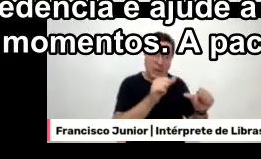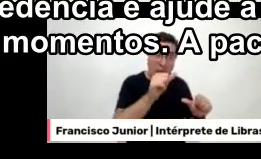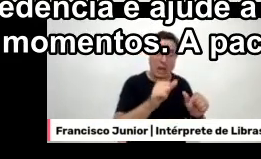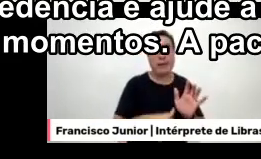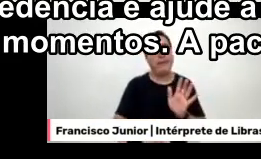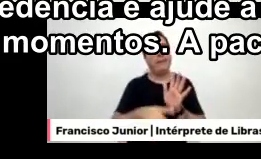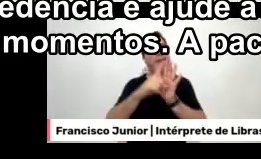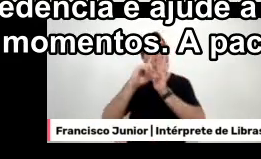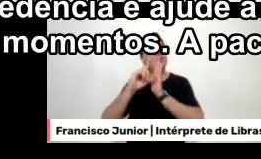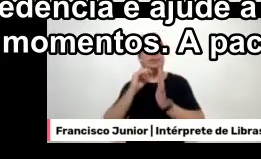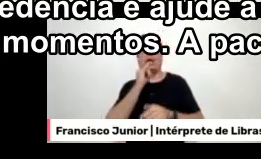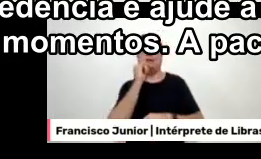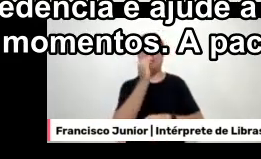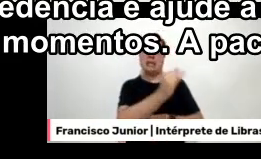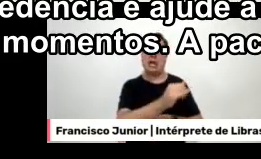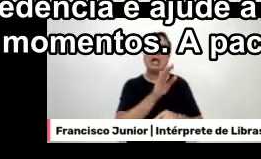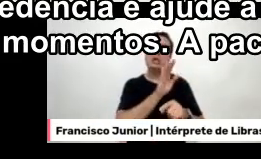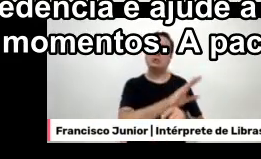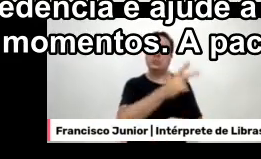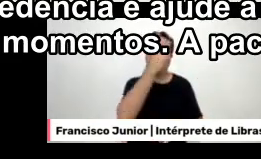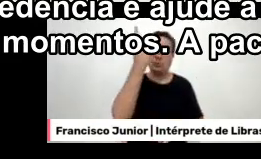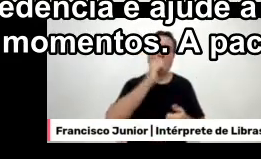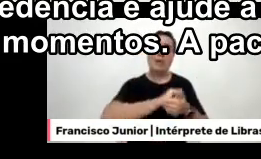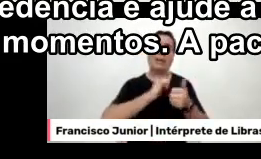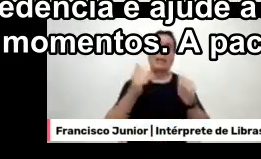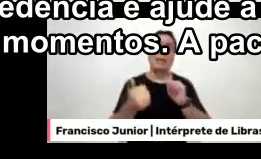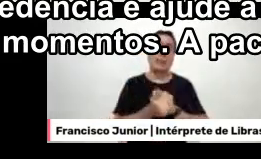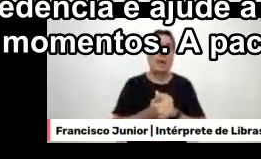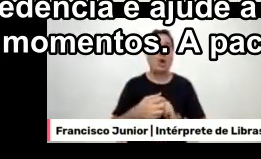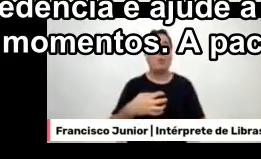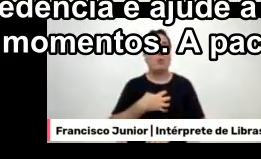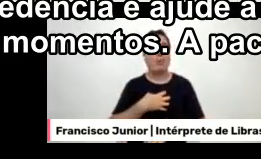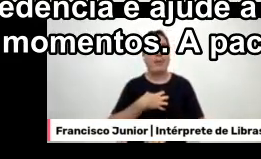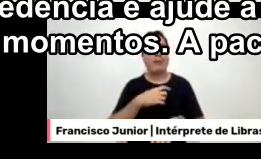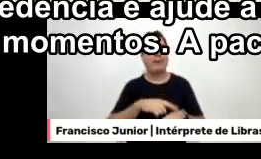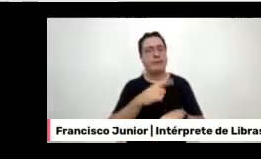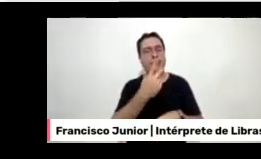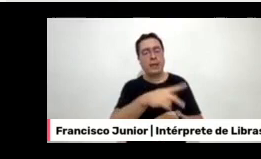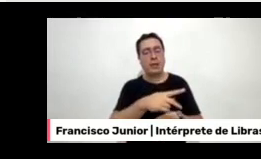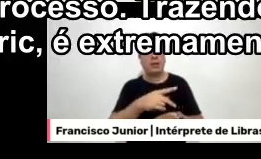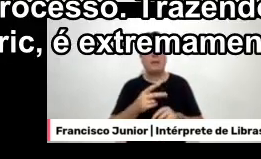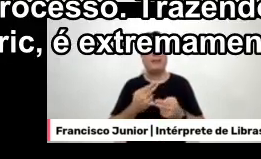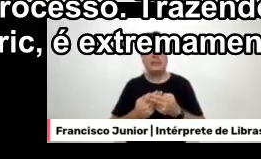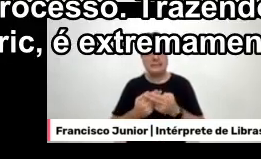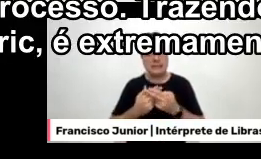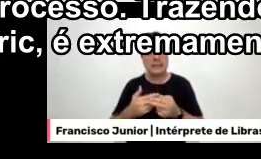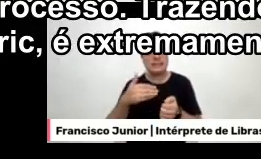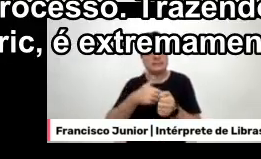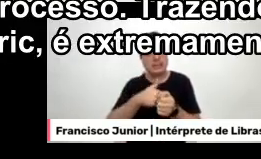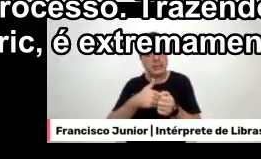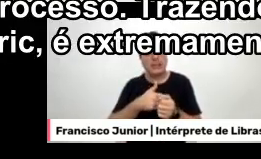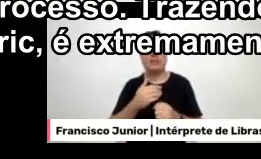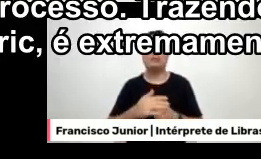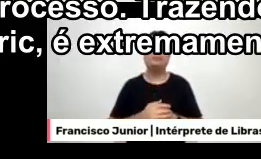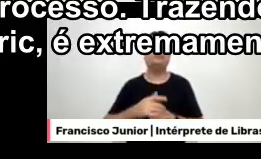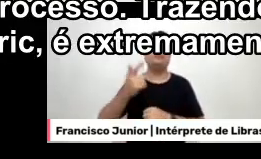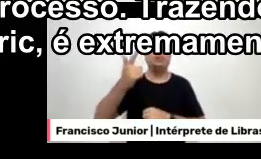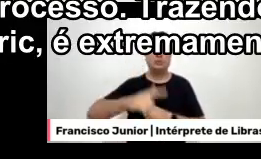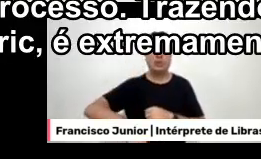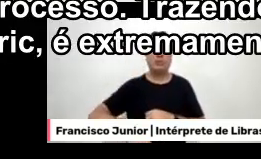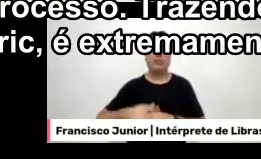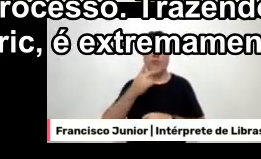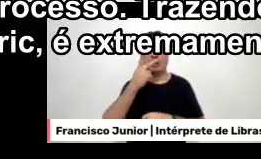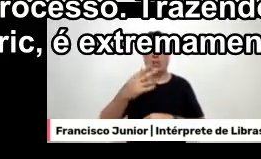e ajude a pessoa a se adaptar. Para esses momentos, a paciência é o grande segredo para o sucesso. Trazendo novamente aqui o meu